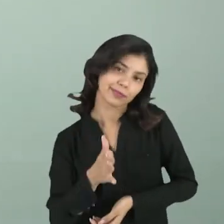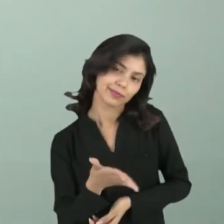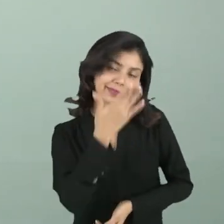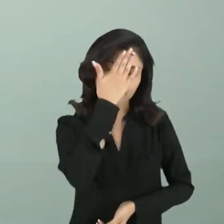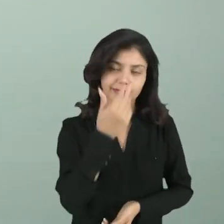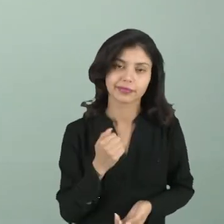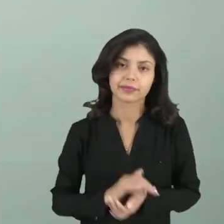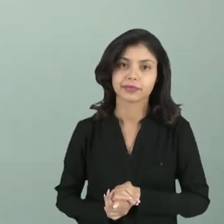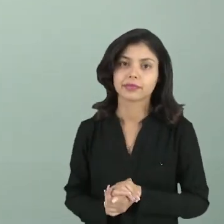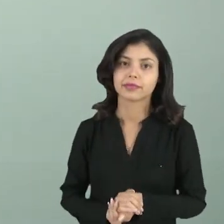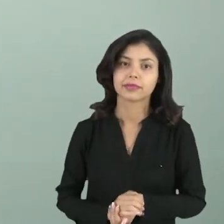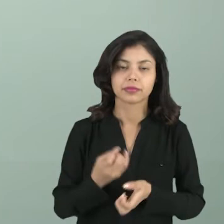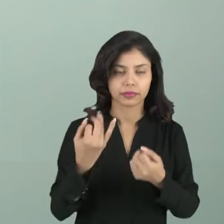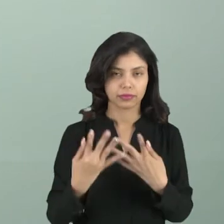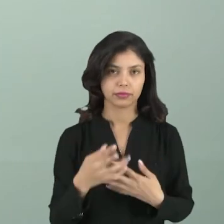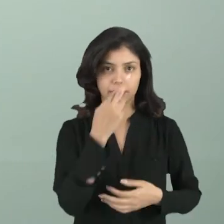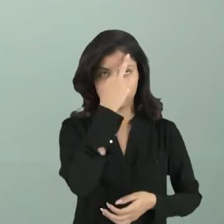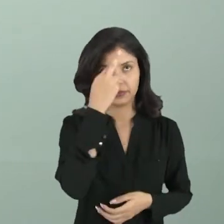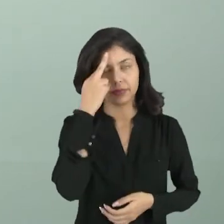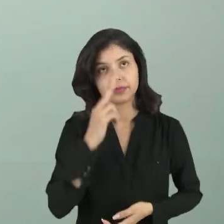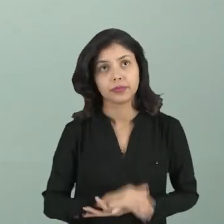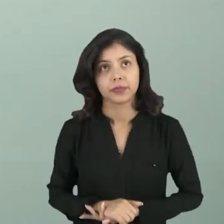sacou que se tratava dessa história, não é?